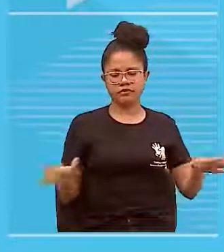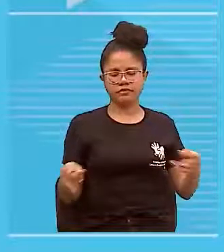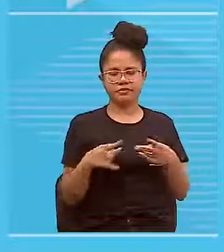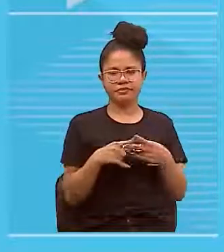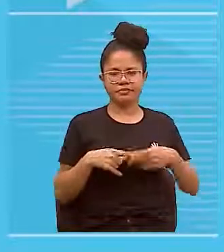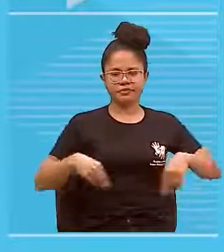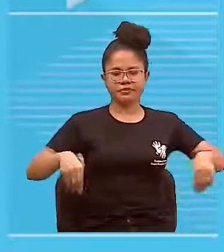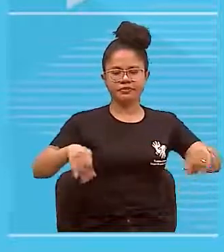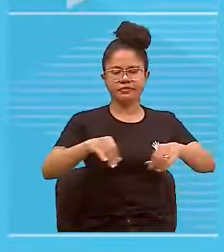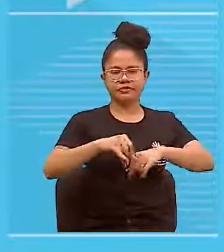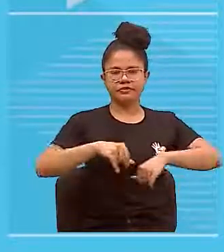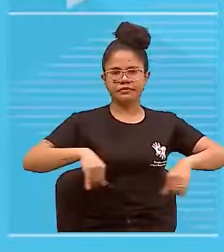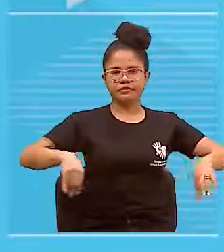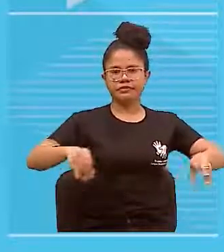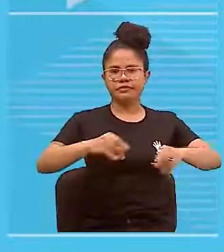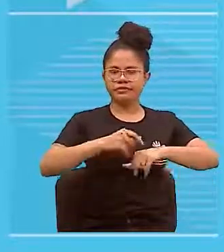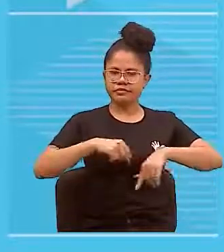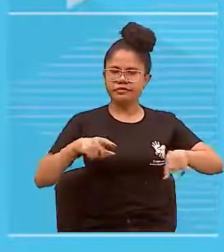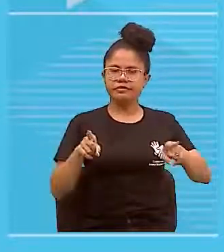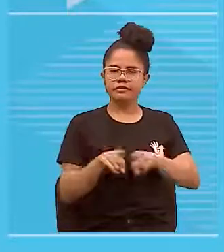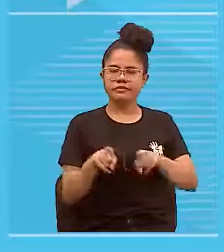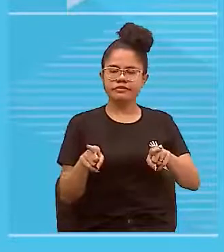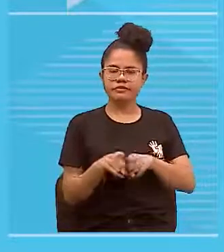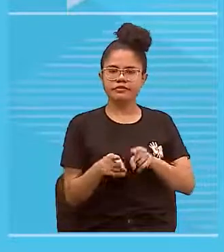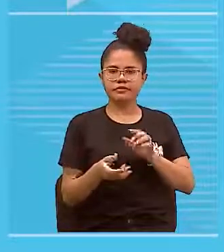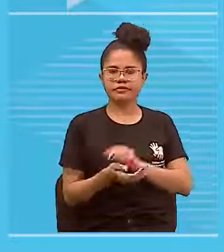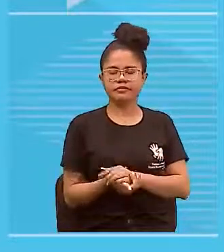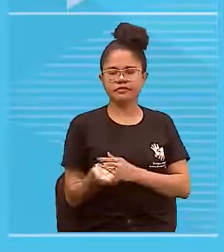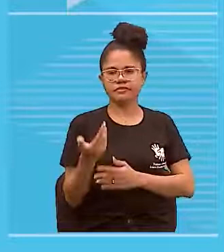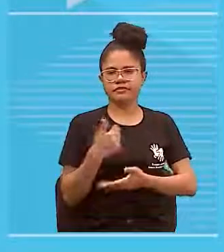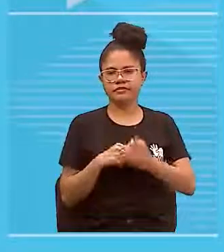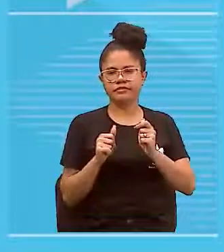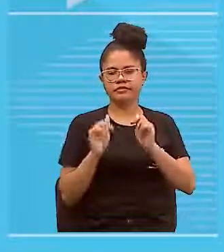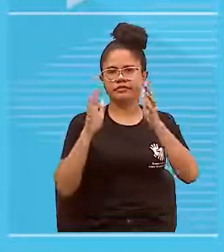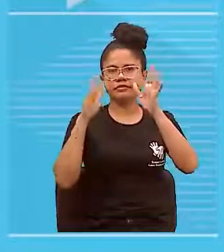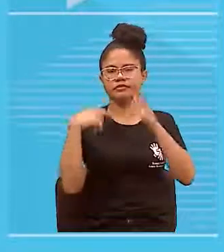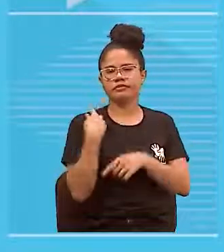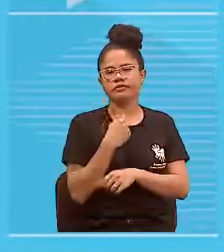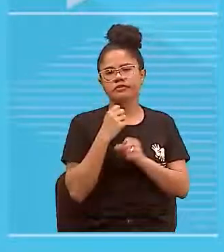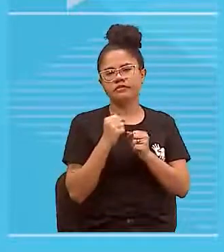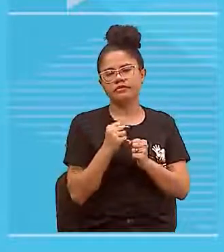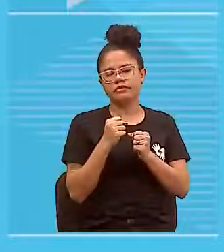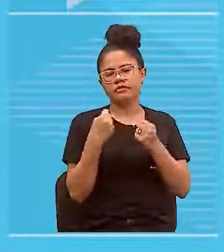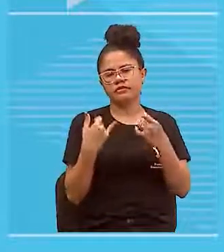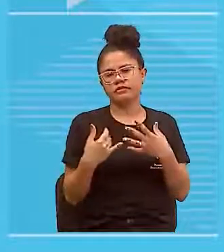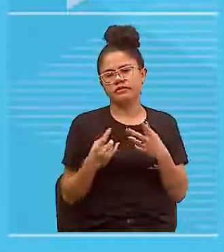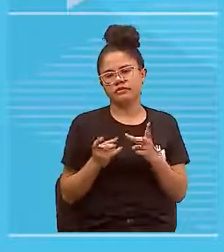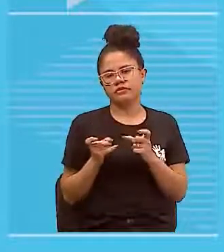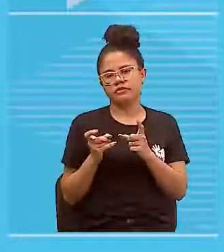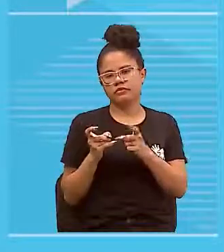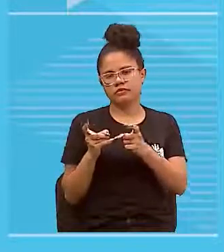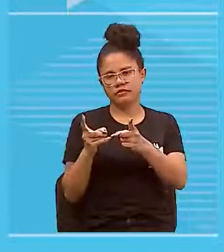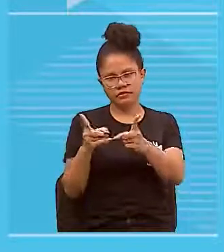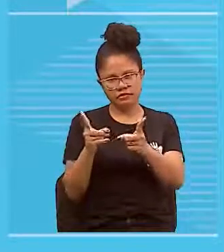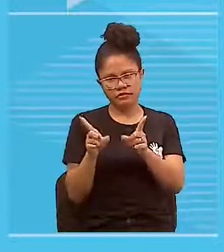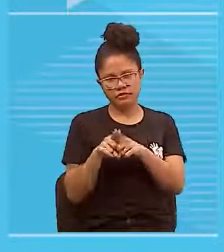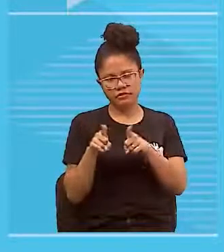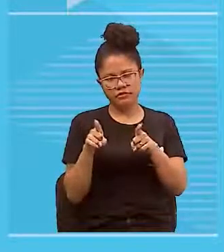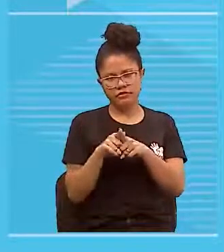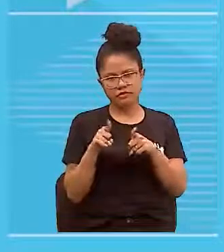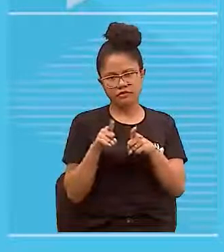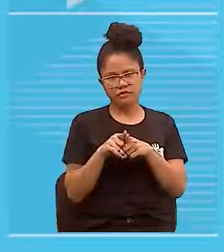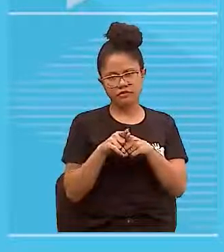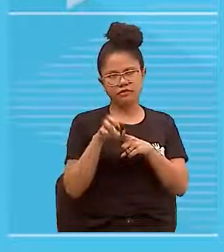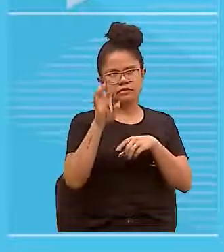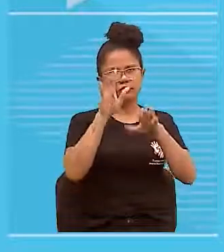terrestre, né? No ambiente, na questão do ar, por exemplo, a gente pode falar dos micro-organismos que estão em